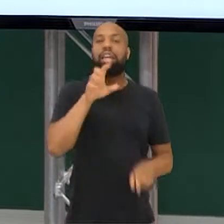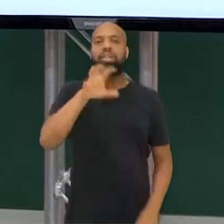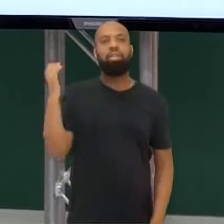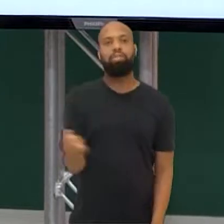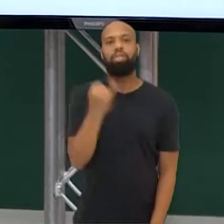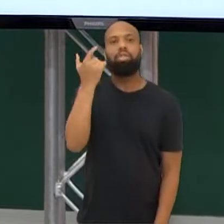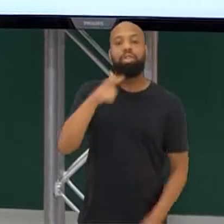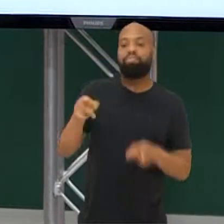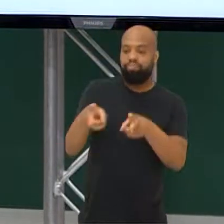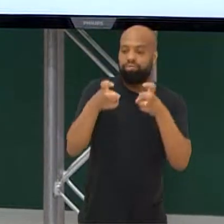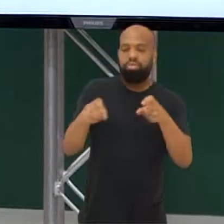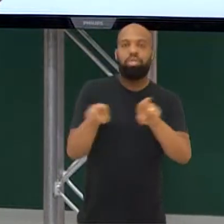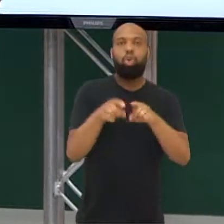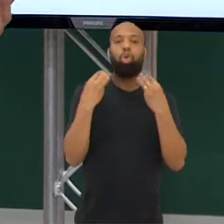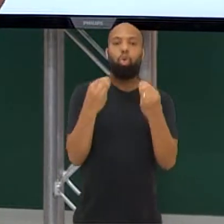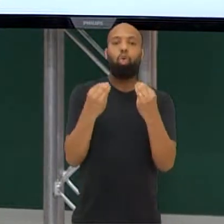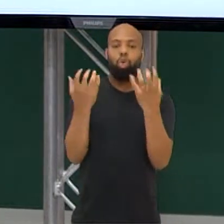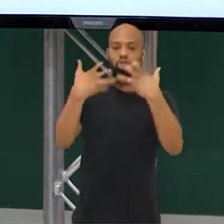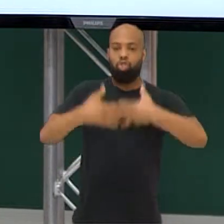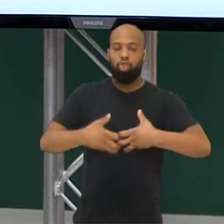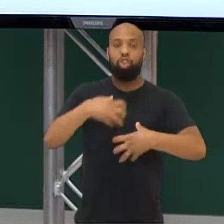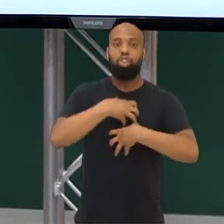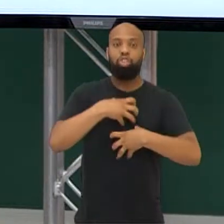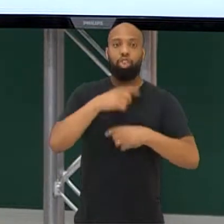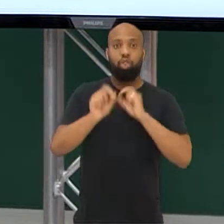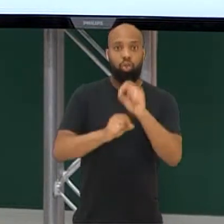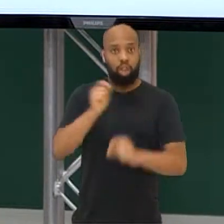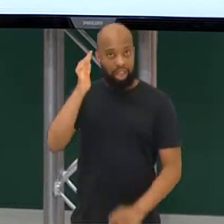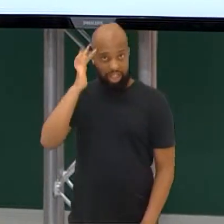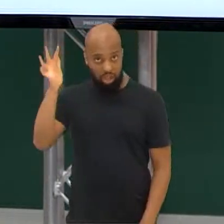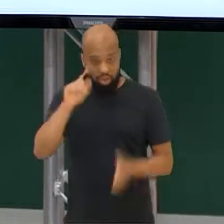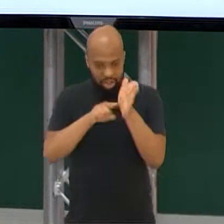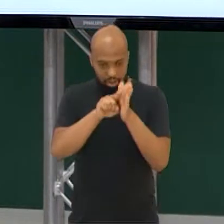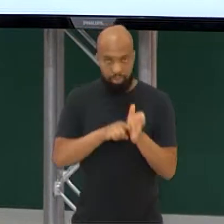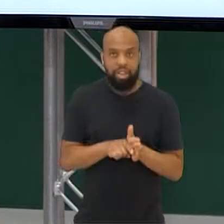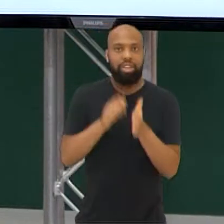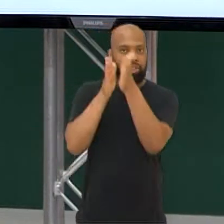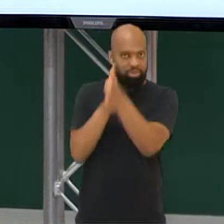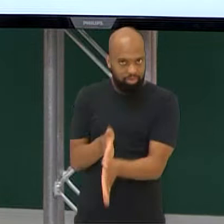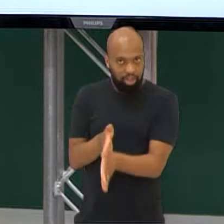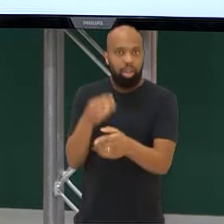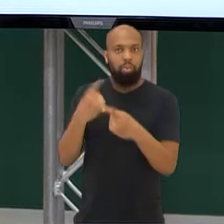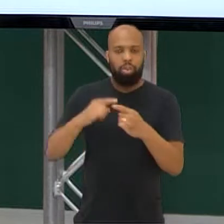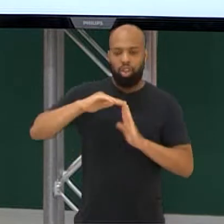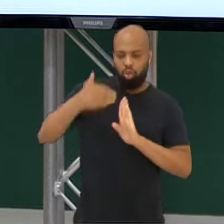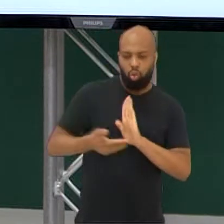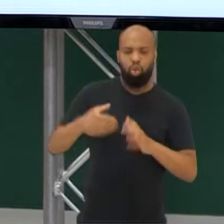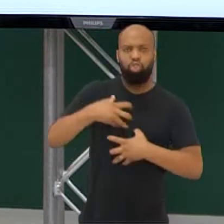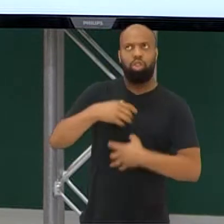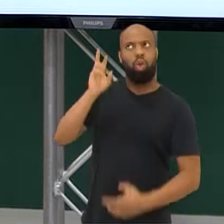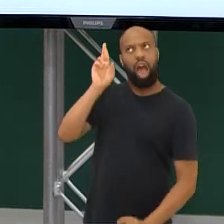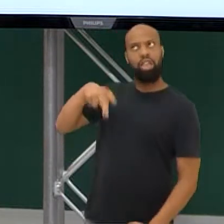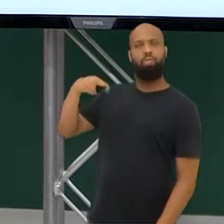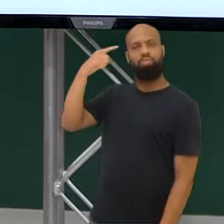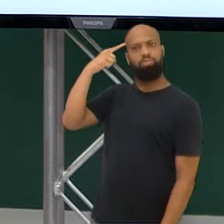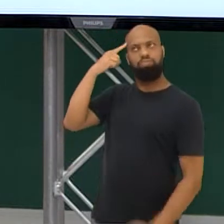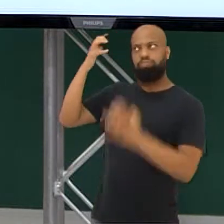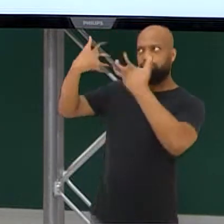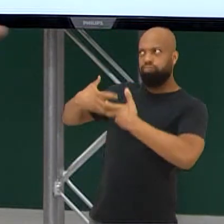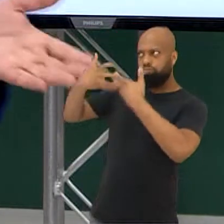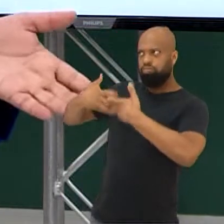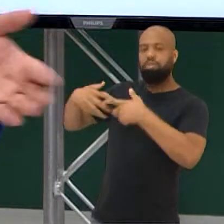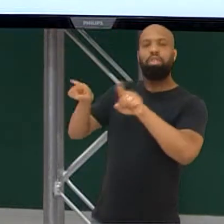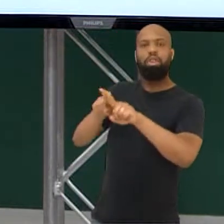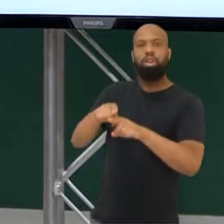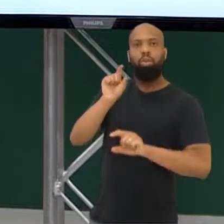para a gente perceber como funciona esse estado metafísico, porque todas as questões são estritamente racionais e buscando aquilo que é dito,